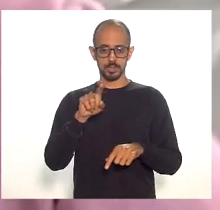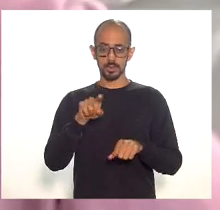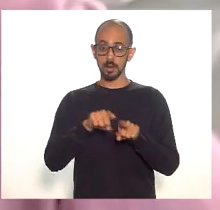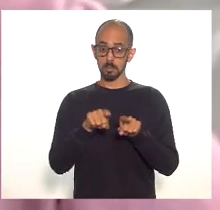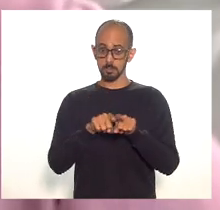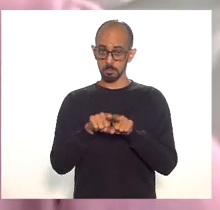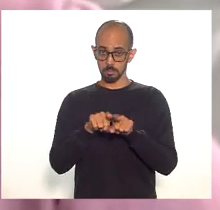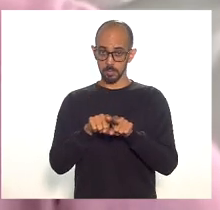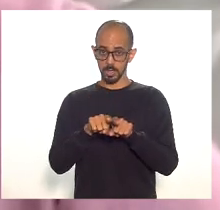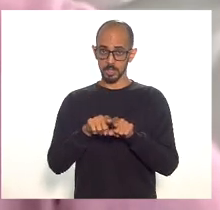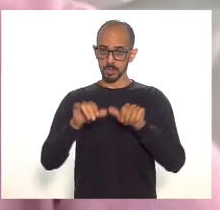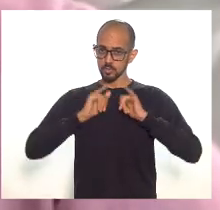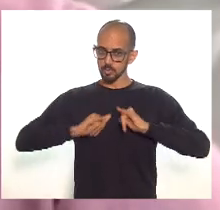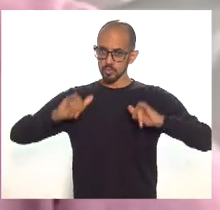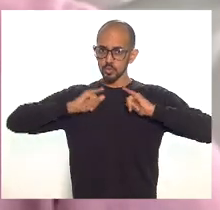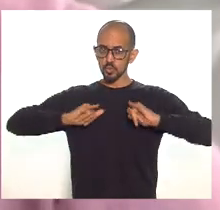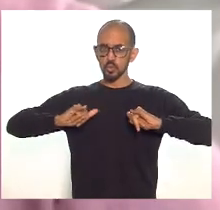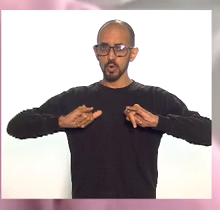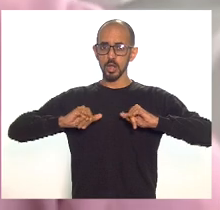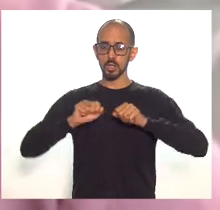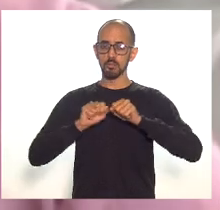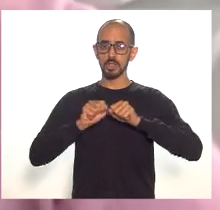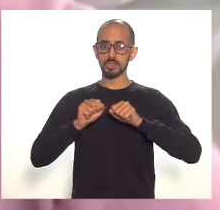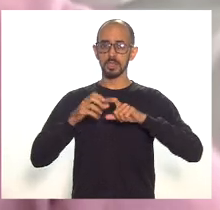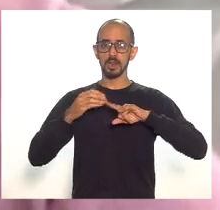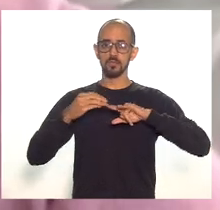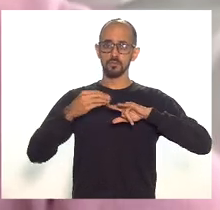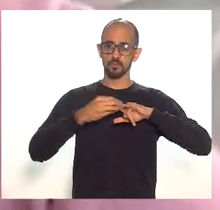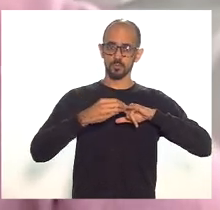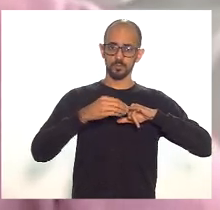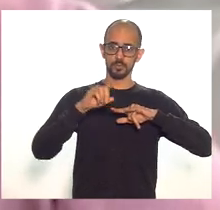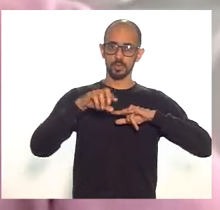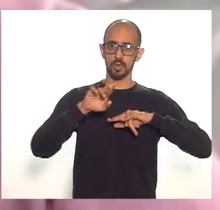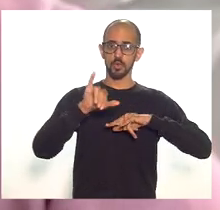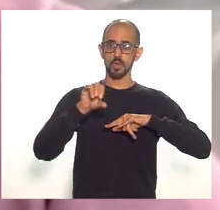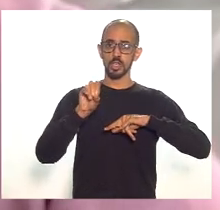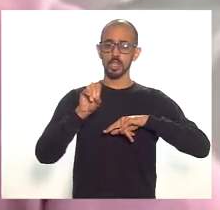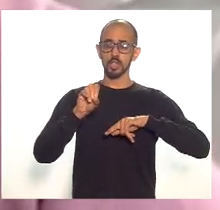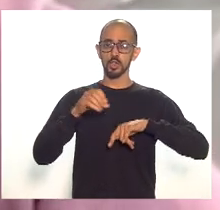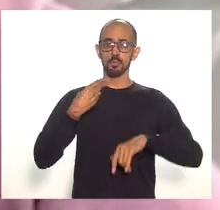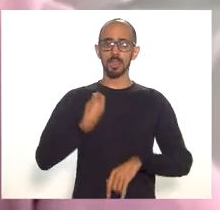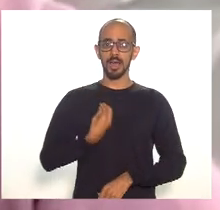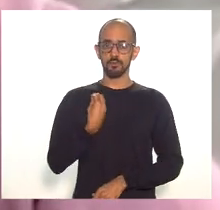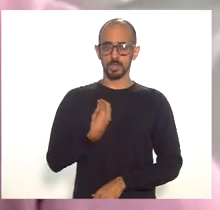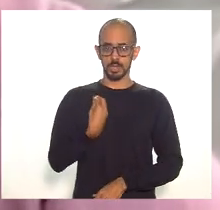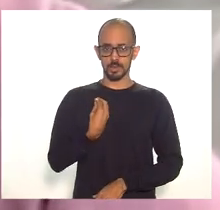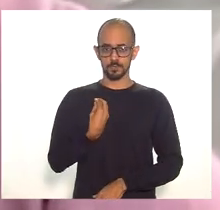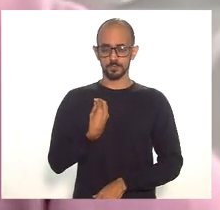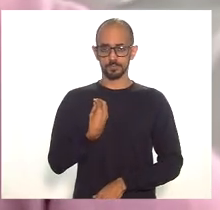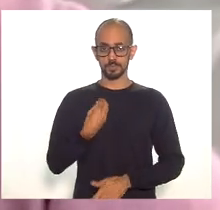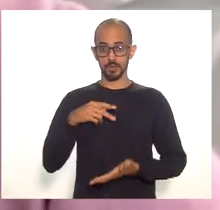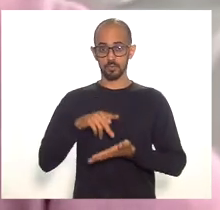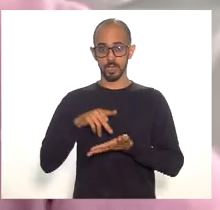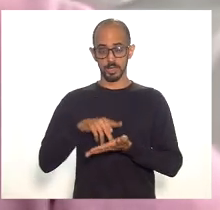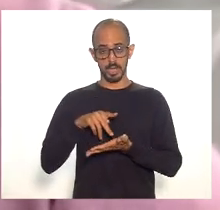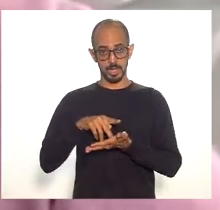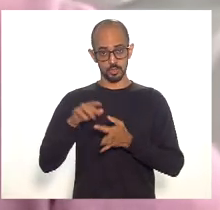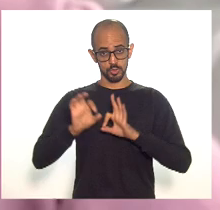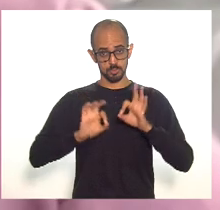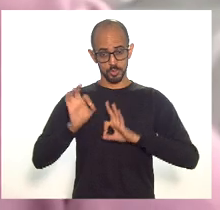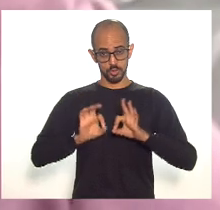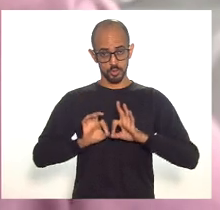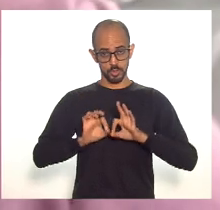da Fundação Oswaldo Cruz, que é o projeto Rio pela Vida. Na verdade, esse projeto, e